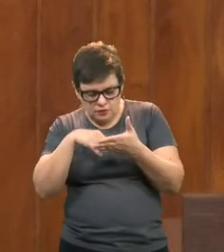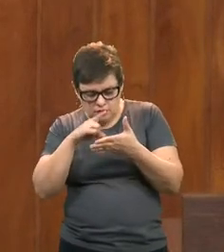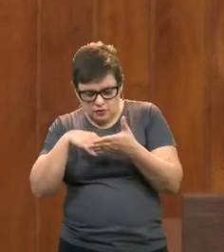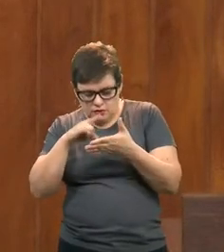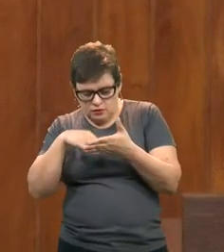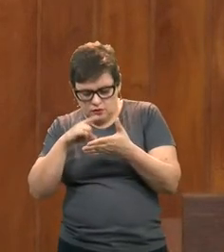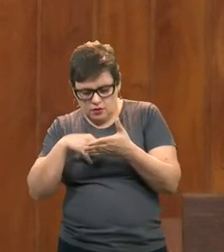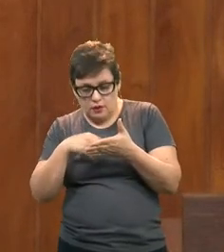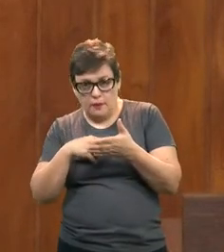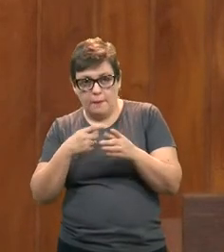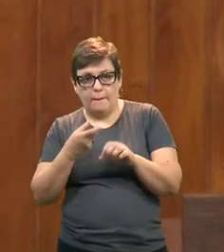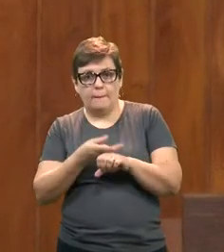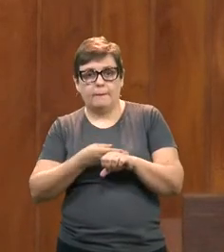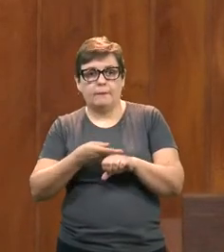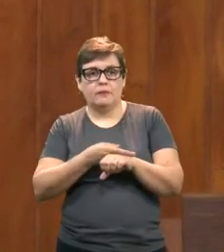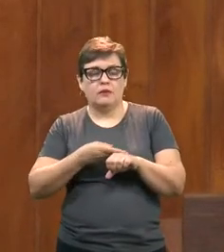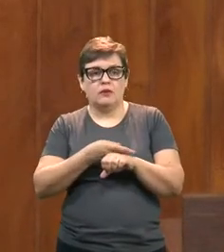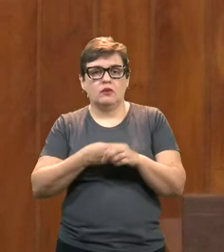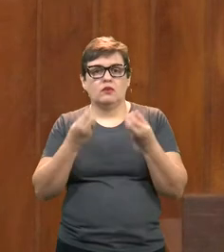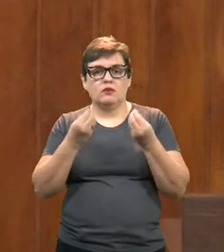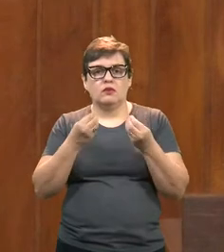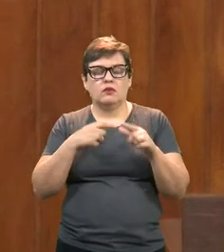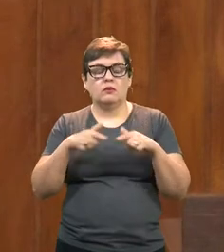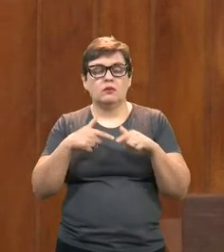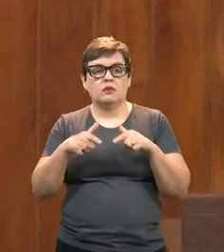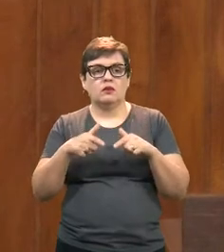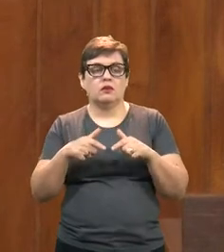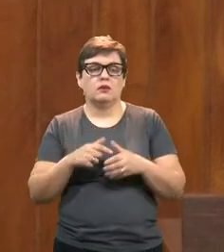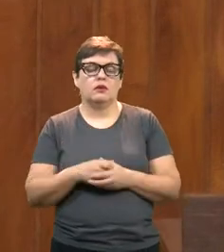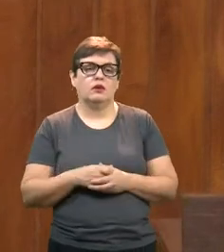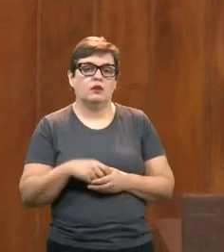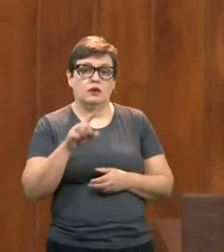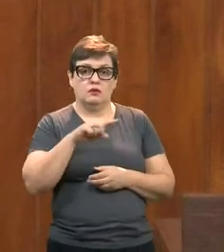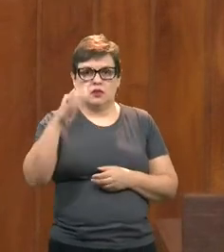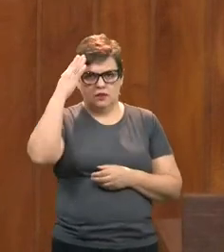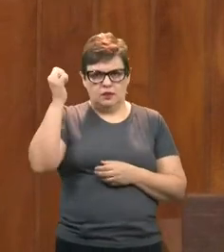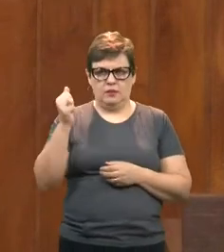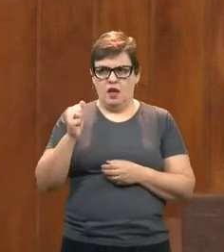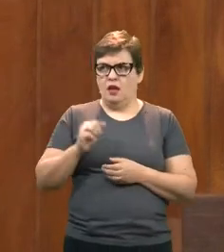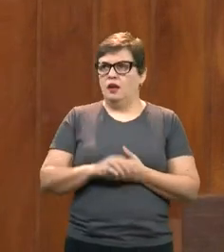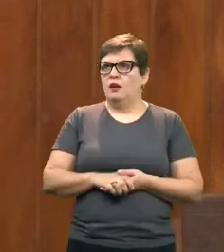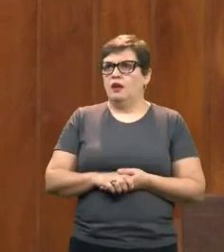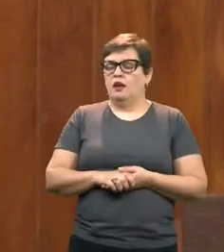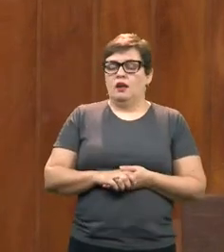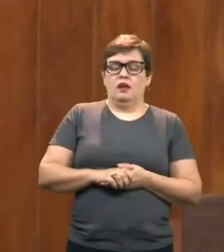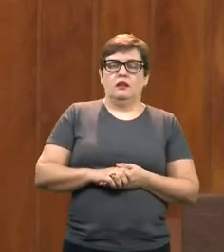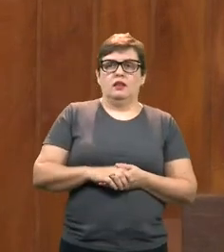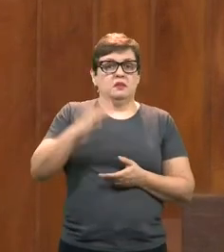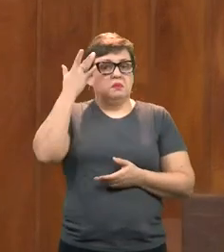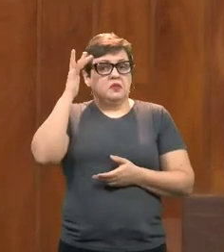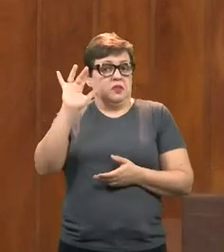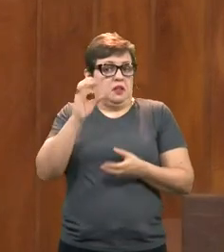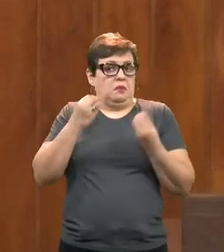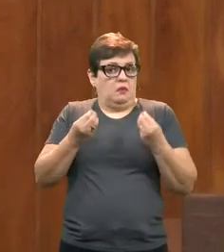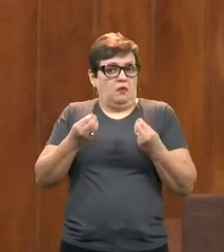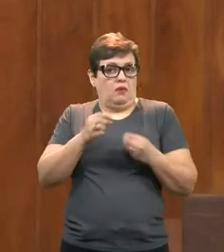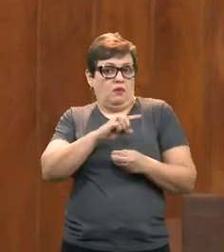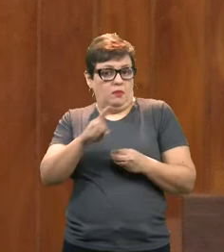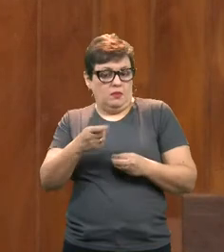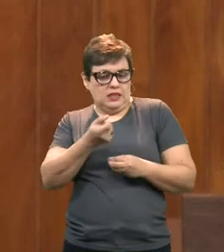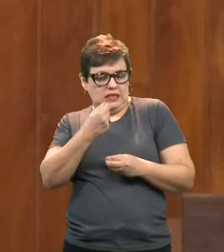ação. Uma boa parte vocês vão ler assim. Não se sabe exatamente como essa medicação